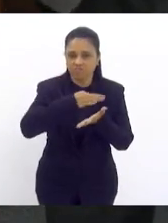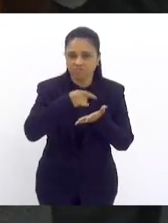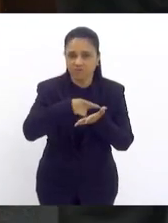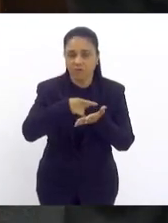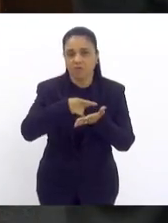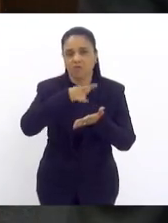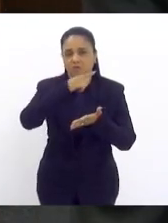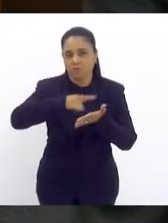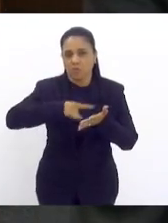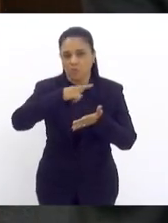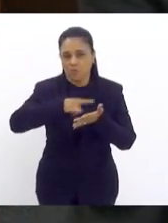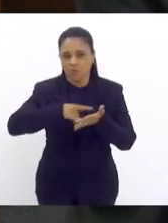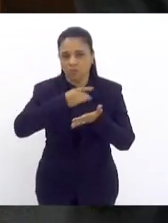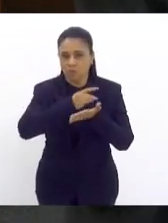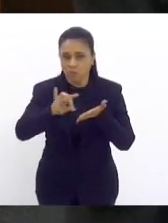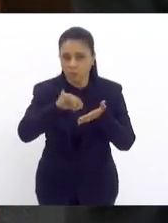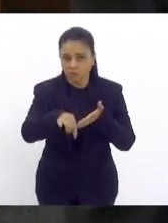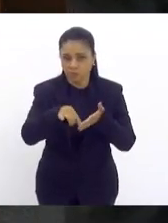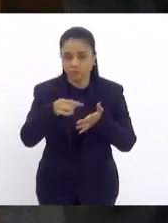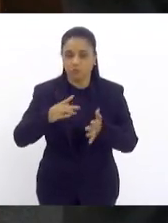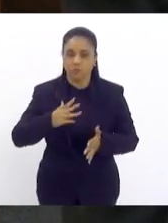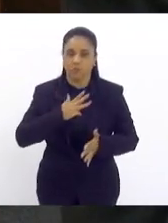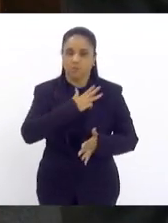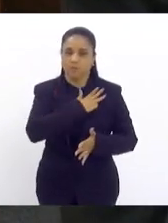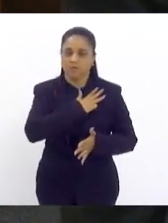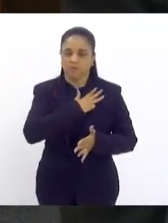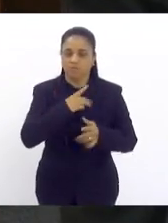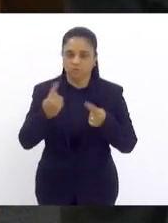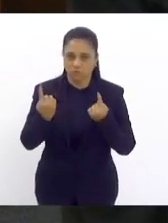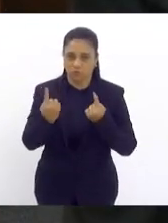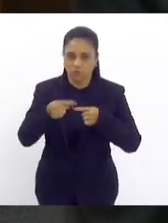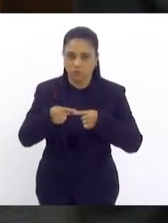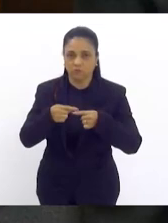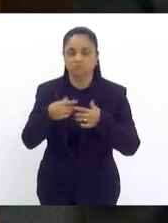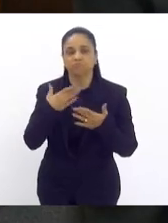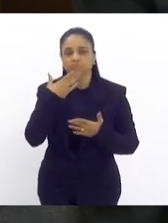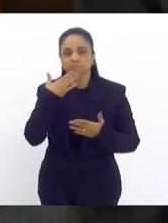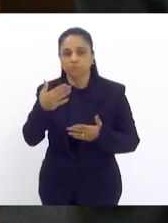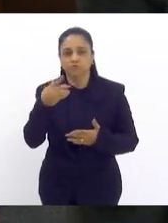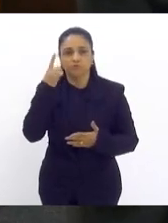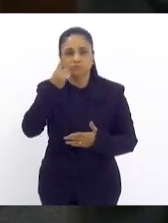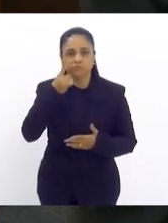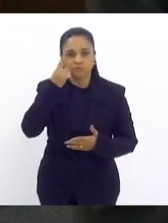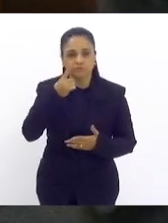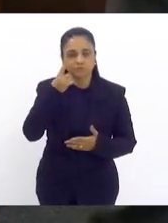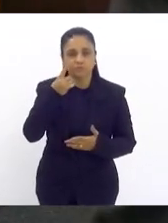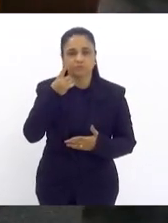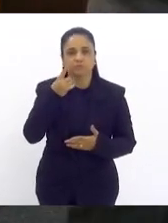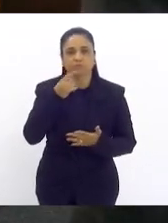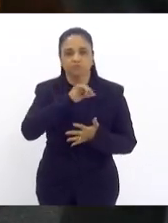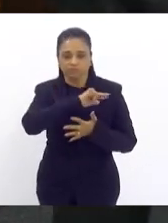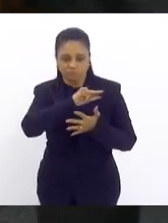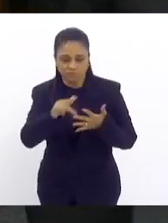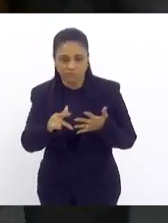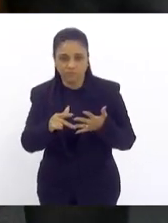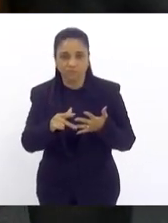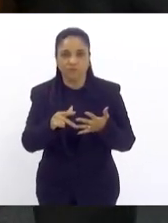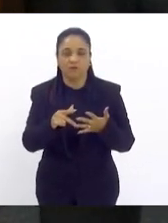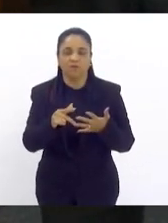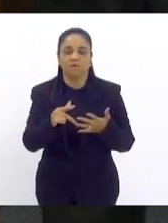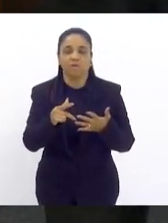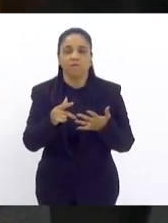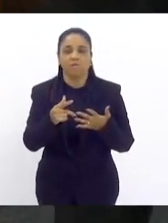do país Então gostaria de pedir aos colegas deputados e deputadas né que considerasse